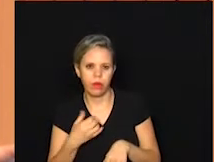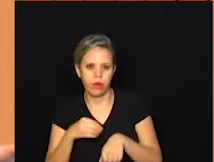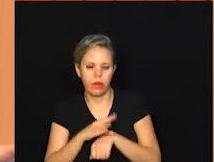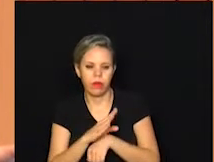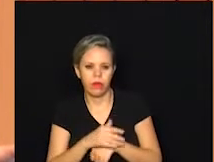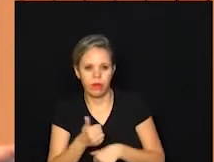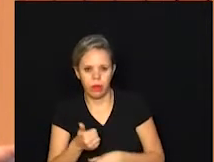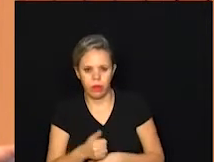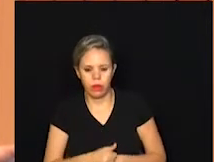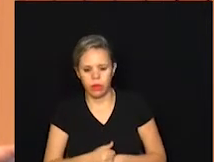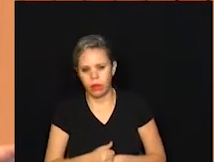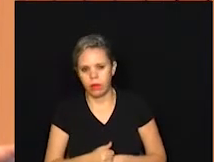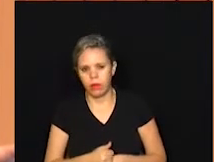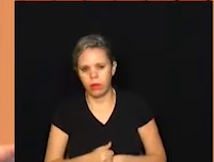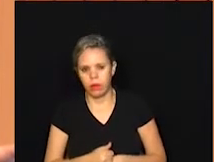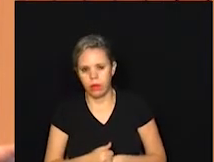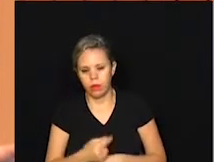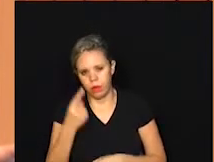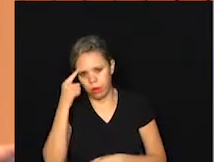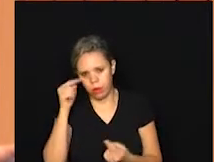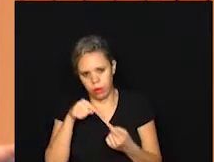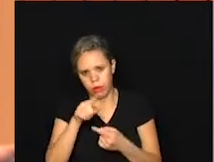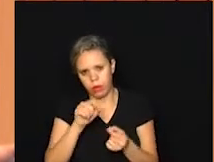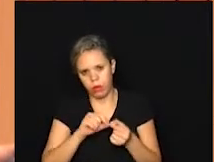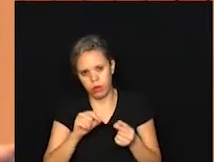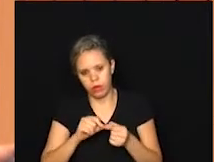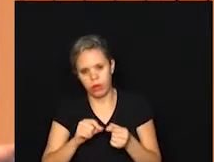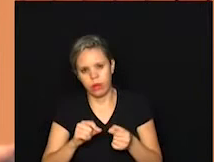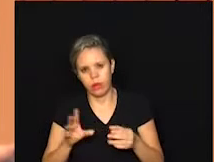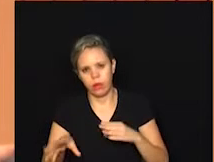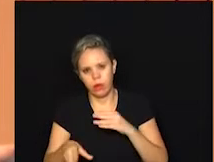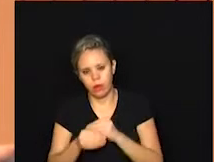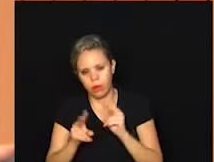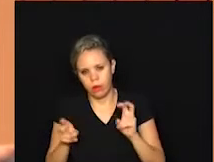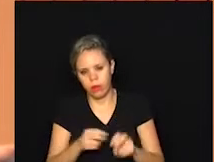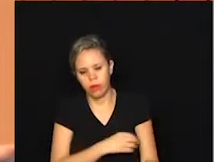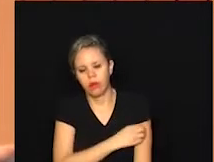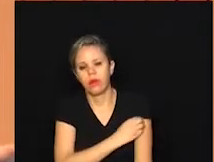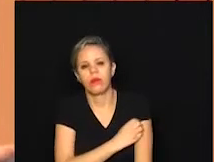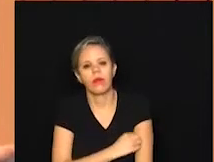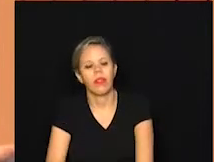você, mas a ideia é que você faça também uma complementação sobre isso.